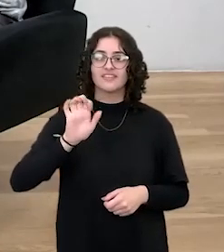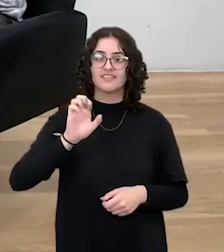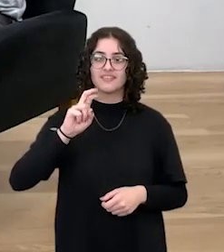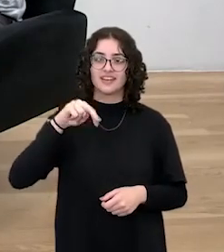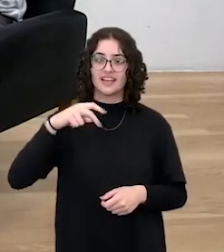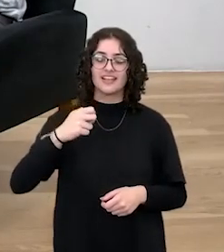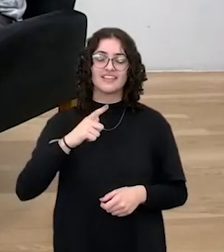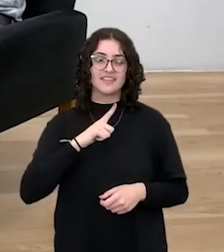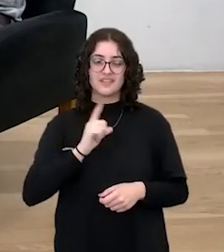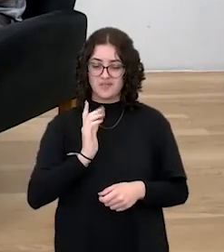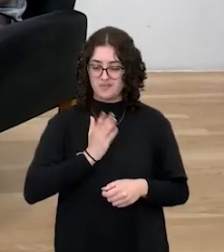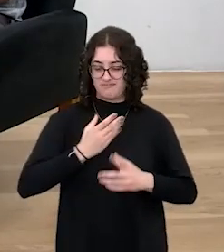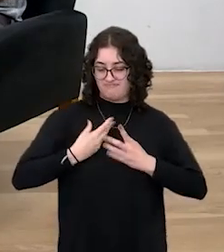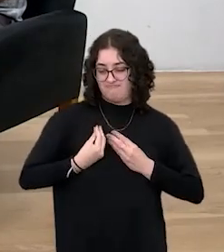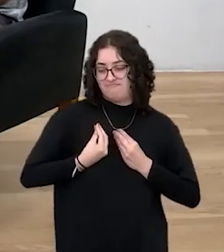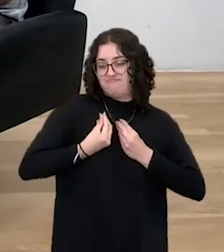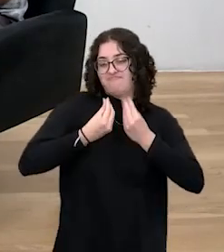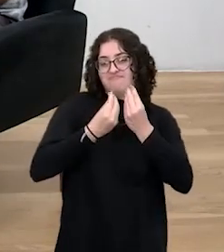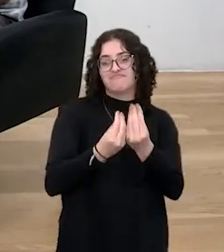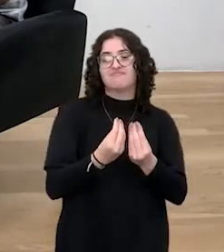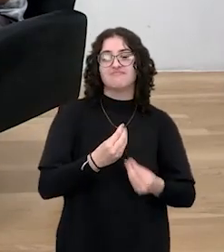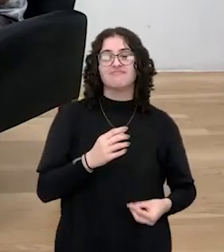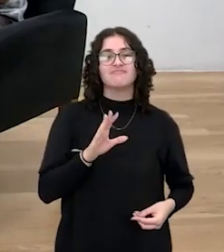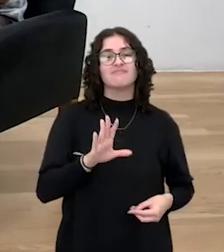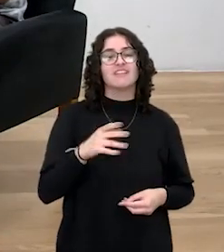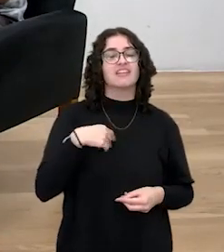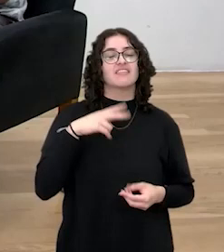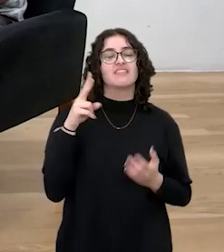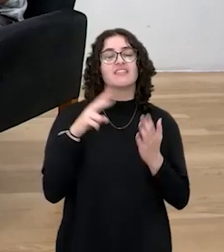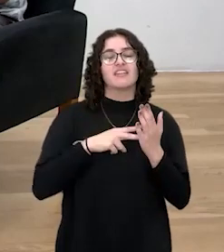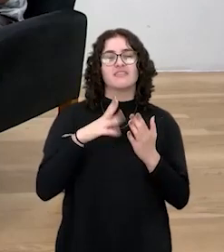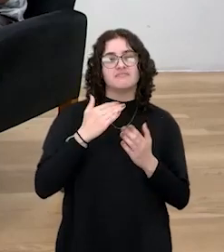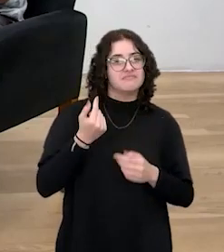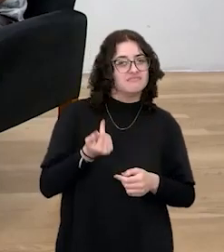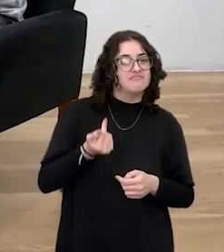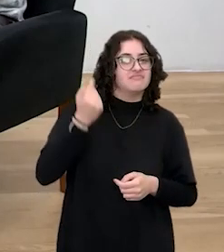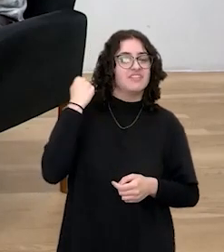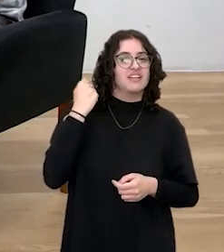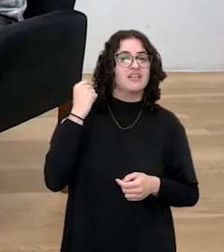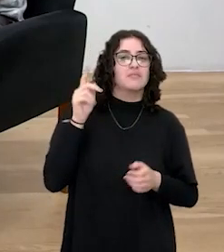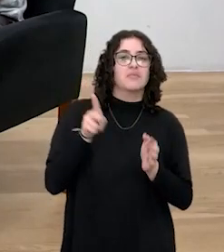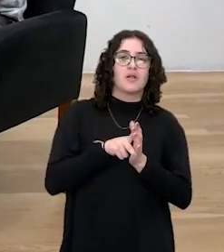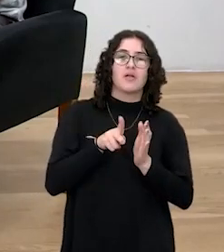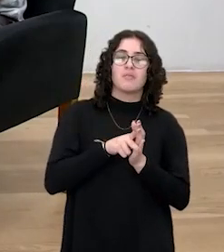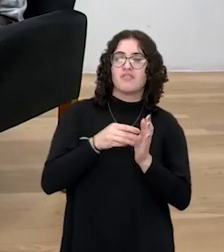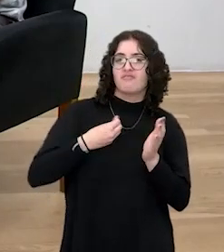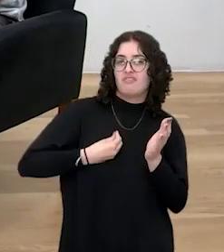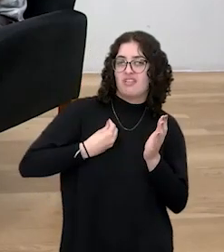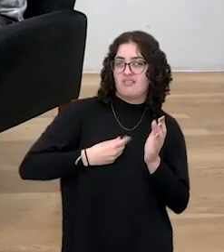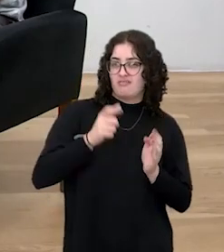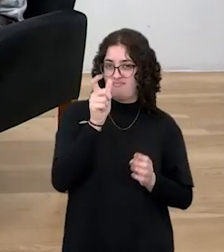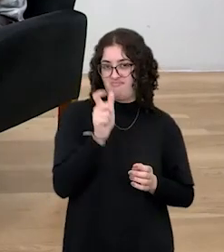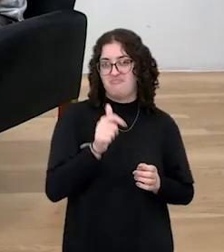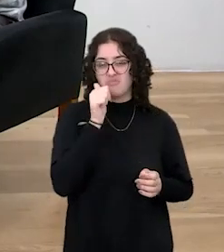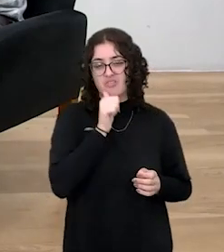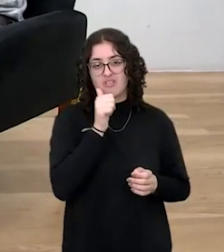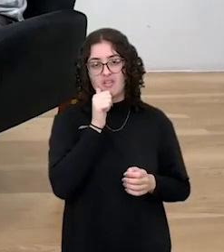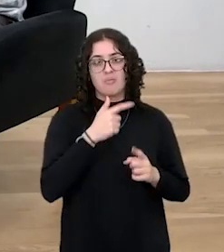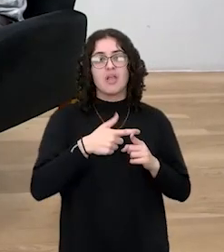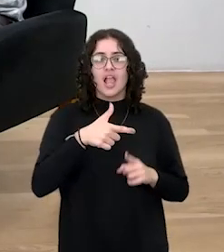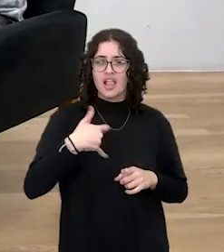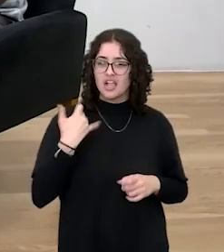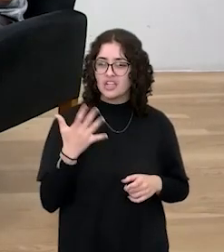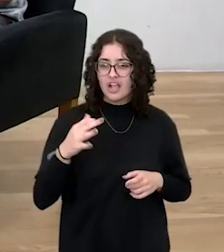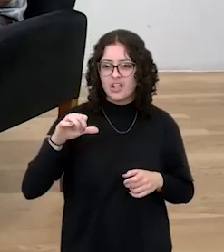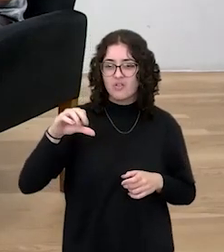o Oscar do meu coração. Eu li há pouquíssimo tempo a biografia escrita por ela, a autobiografia dela, né? Porque uma pessoa de 90